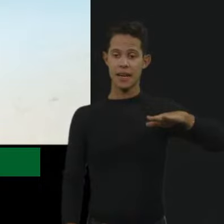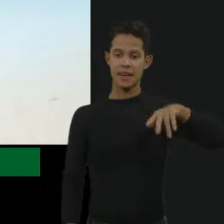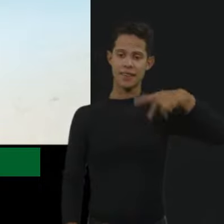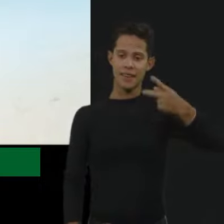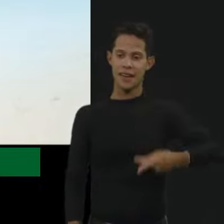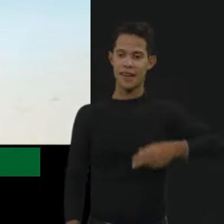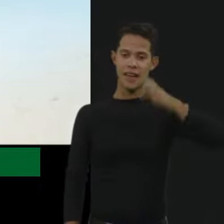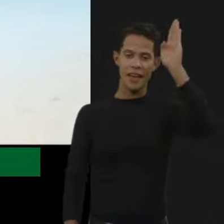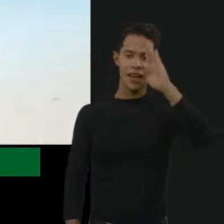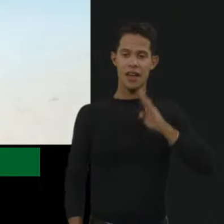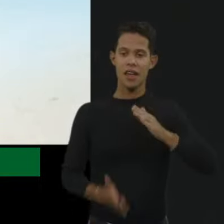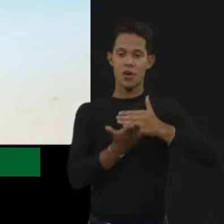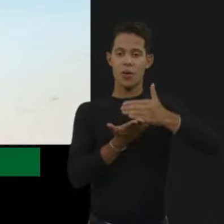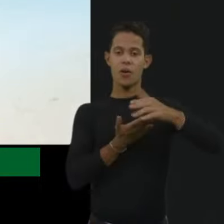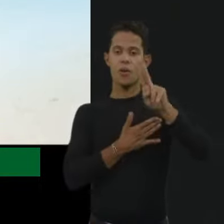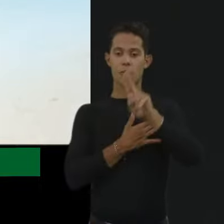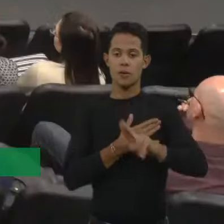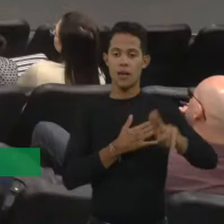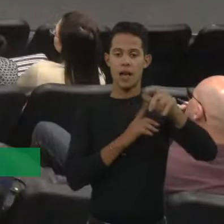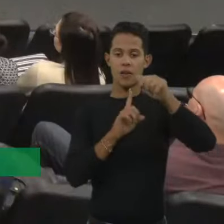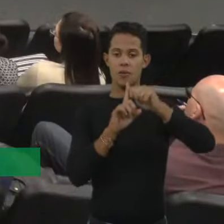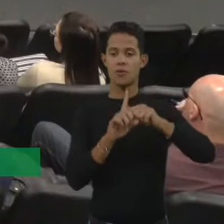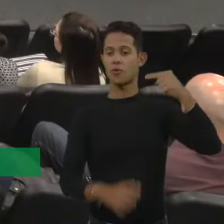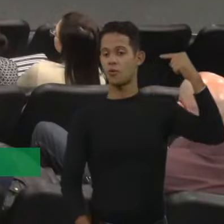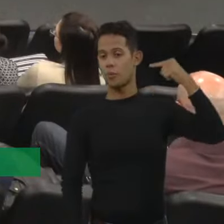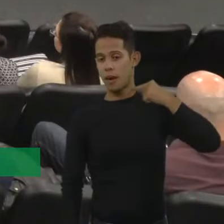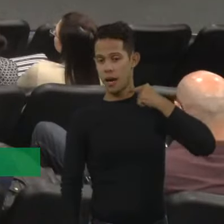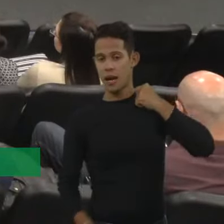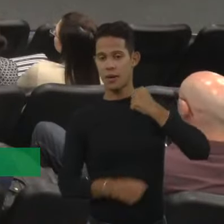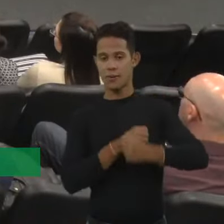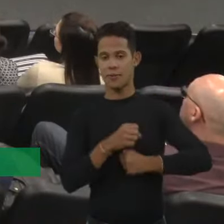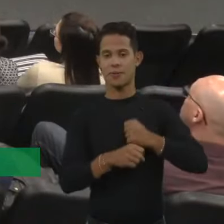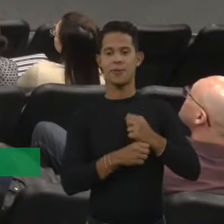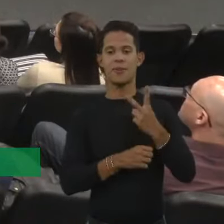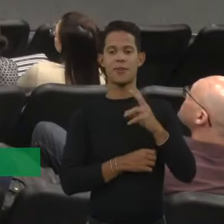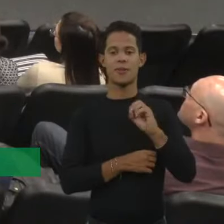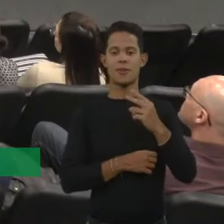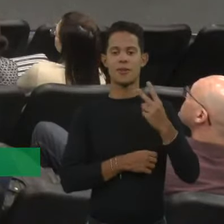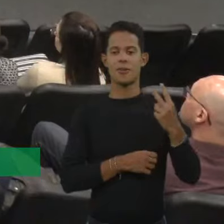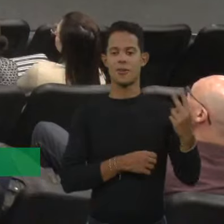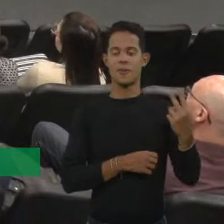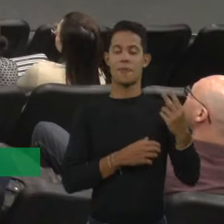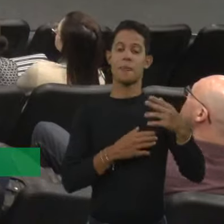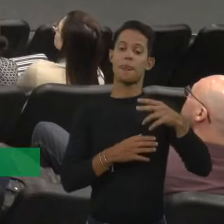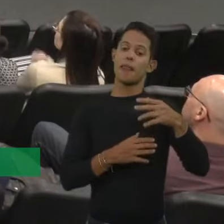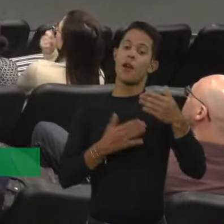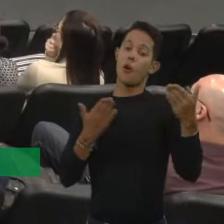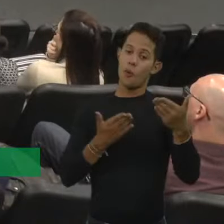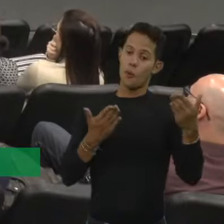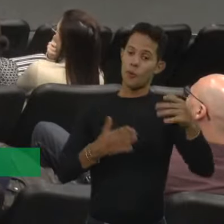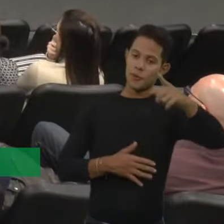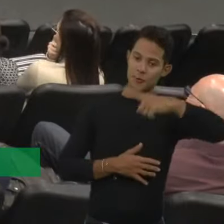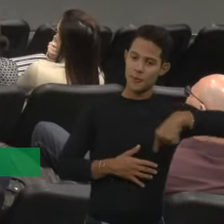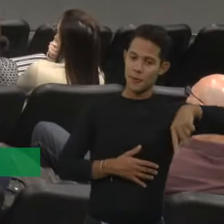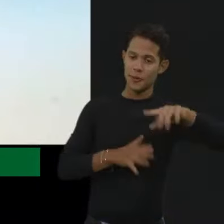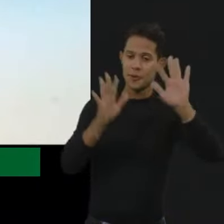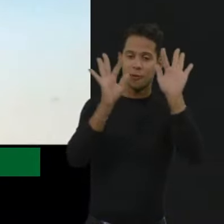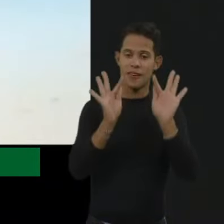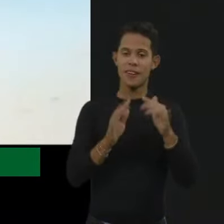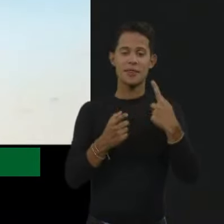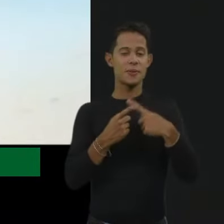maio de 2022. Hoje, para nossa alegria, em Santa Catarina, nós já